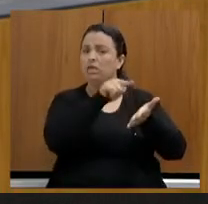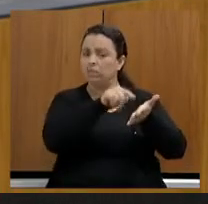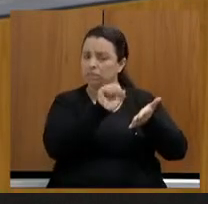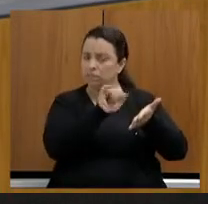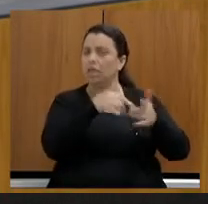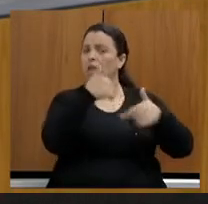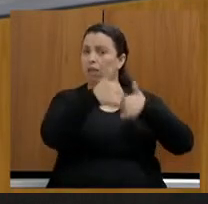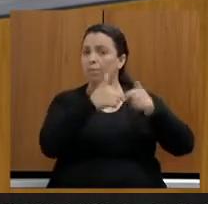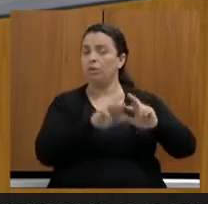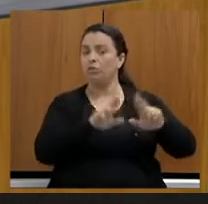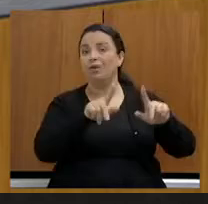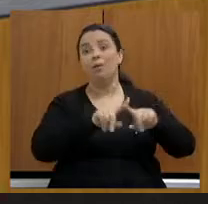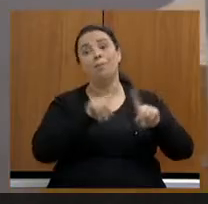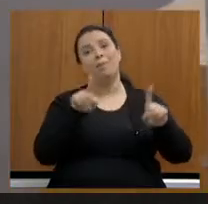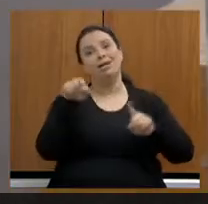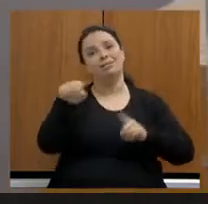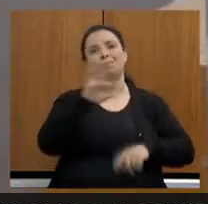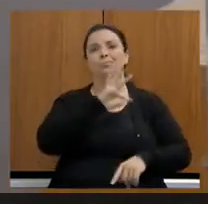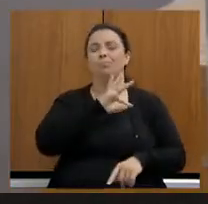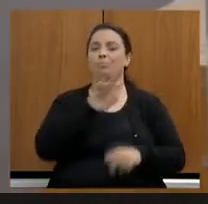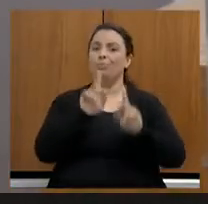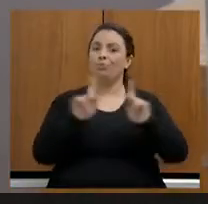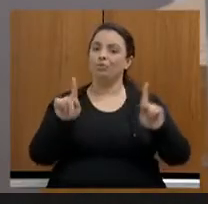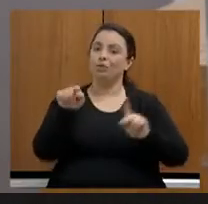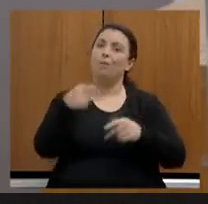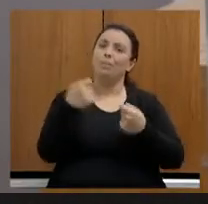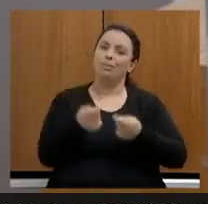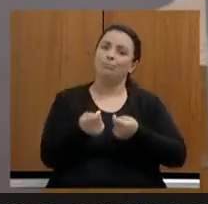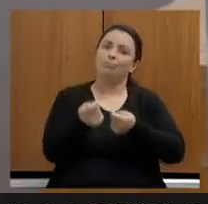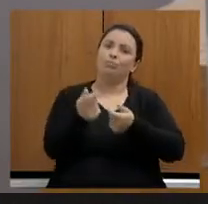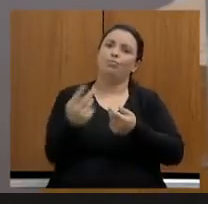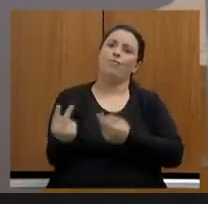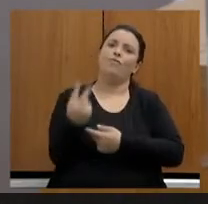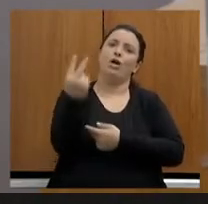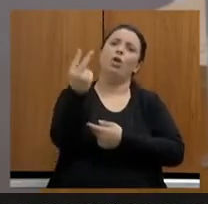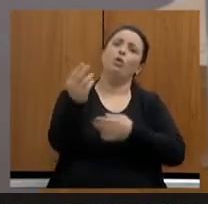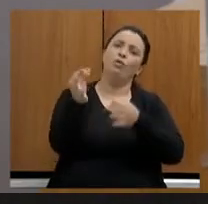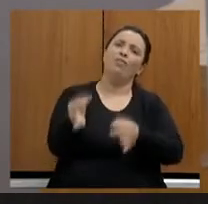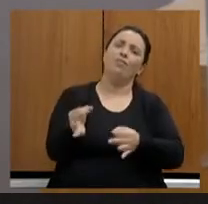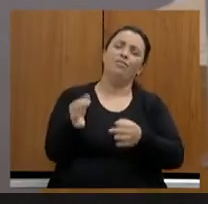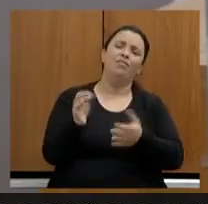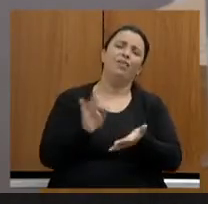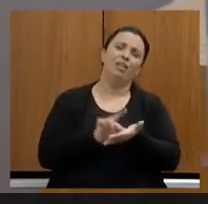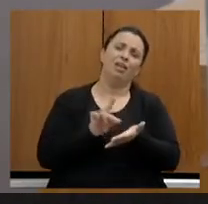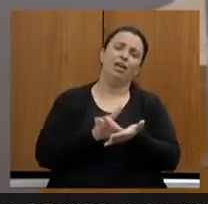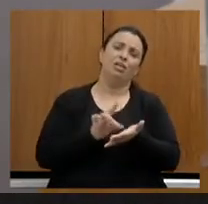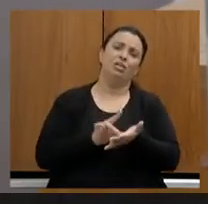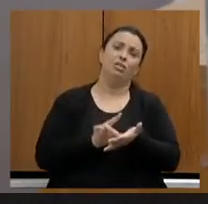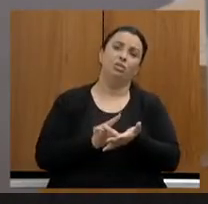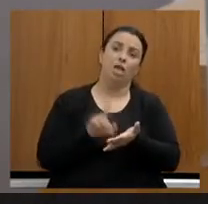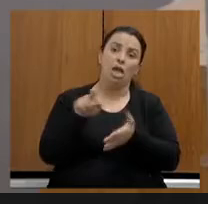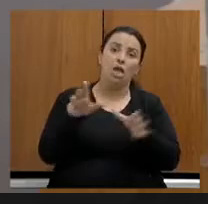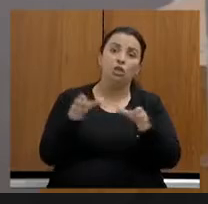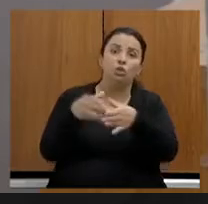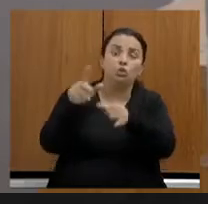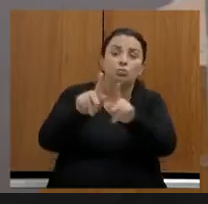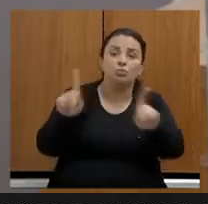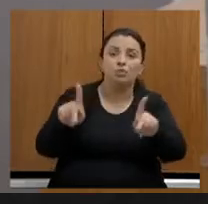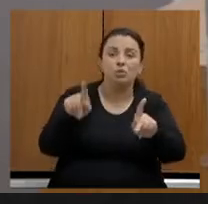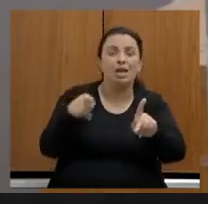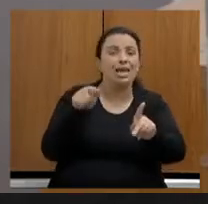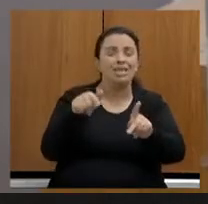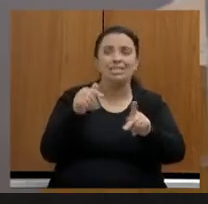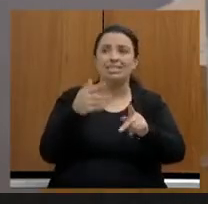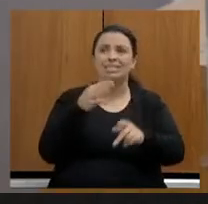mas ainda os professores precisam ser valorizado o mais rápido possível tô falando que é da classe da educação dos professores que essa média de